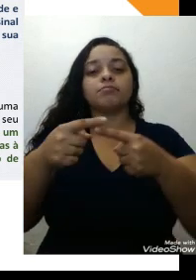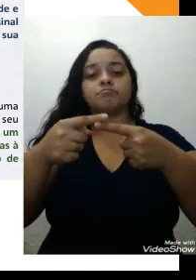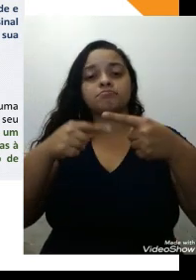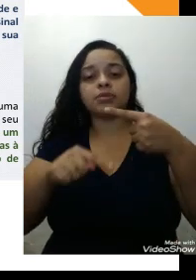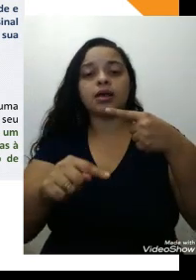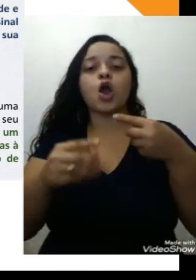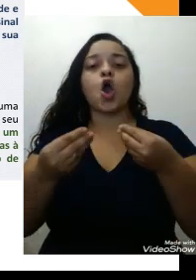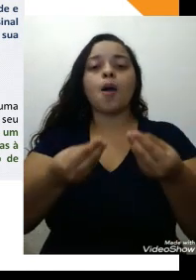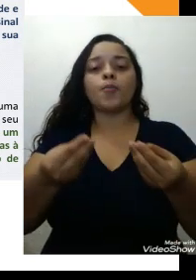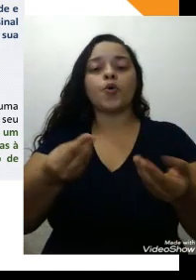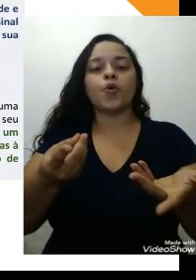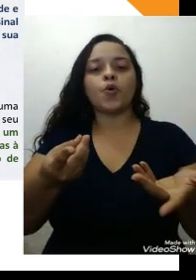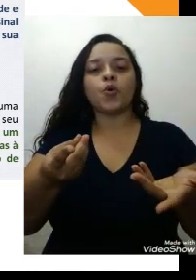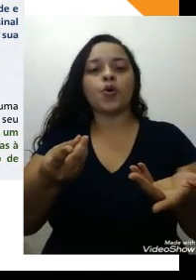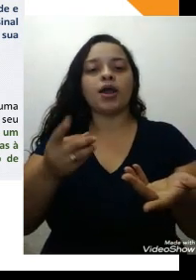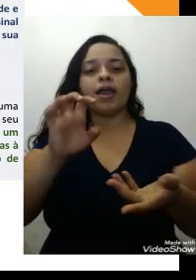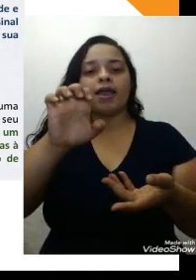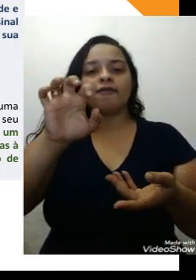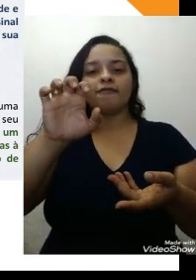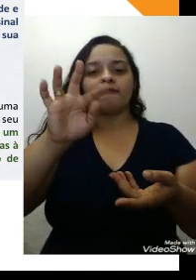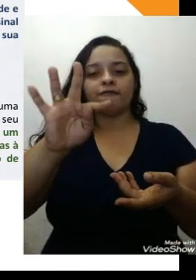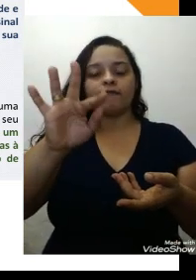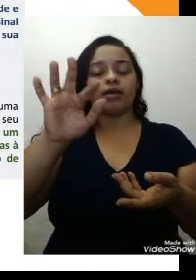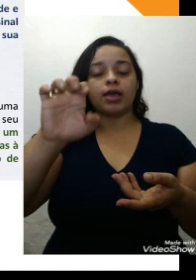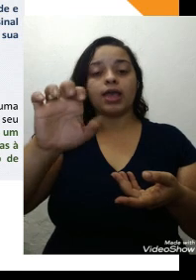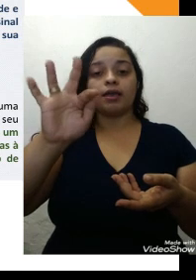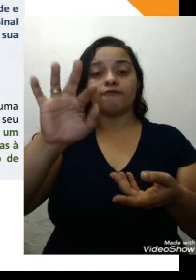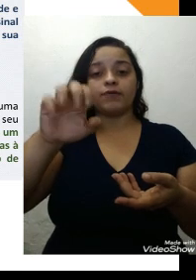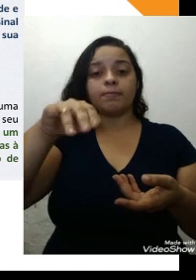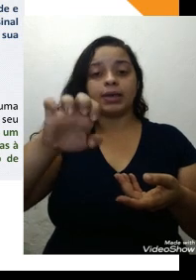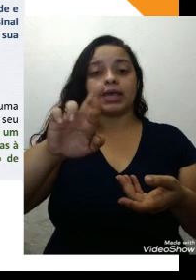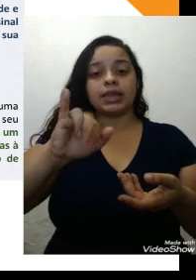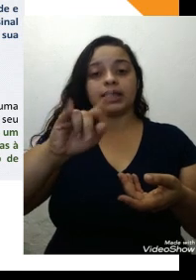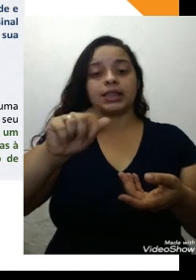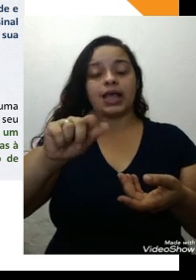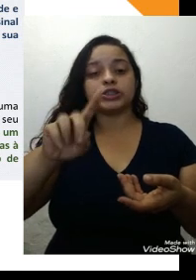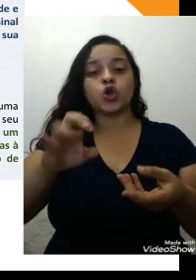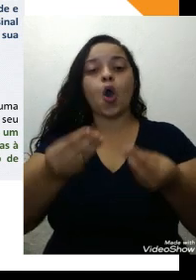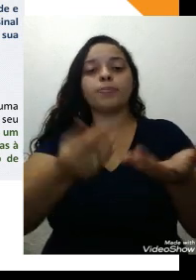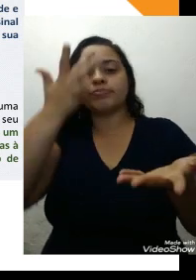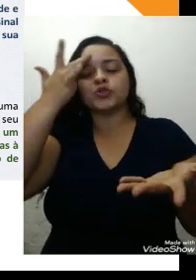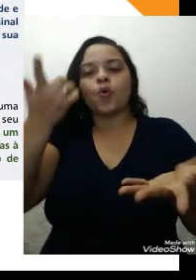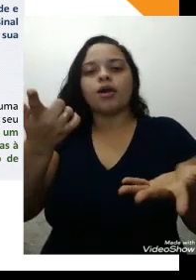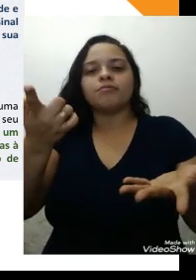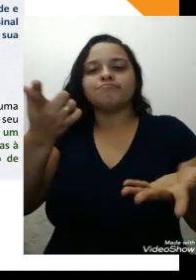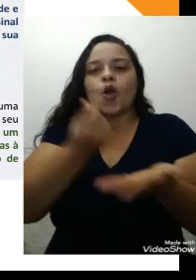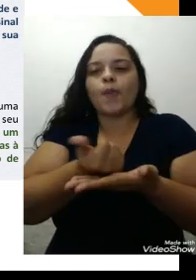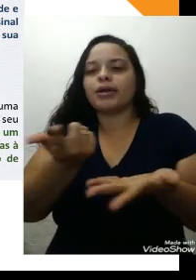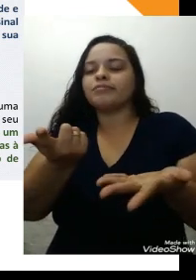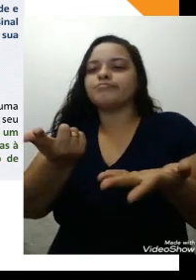parágrafo seguinte da efemeridade, ou seja, da fugacidade da vida, do desapego que as pessoas